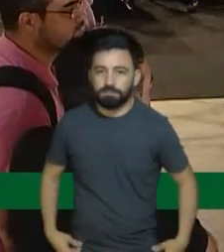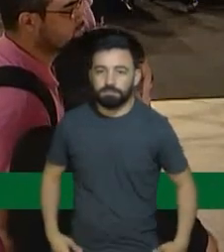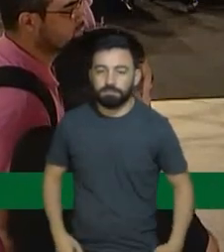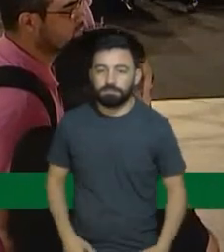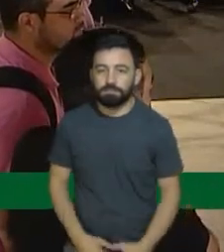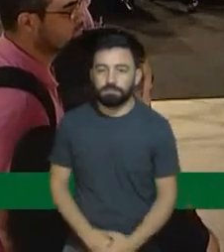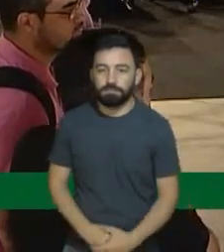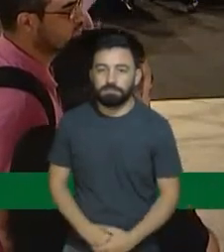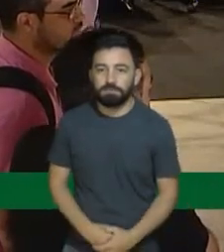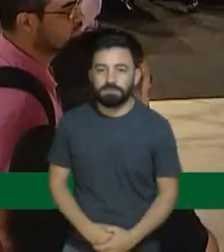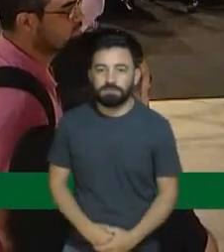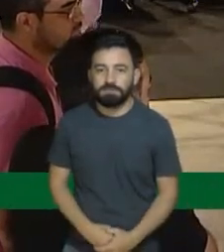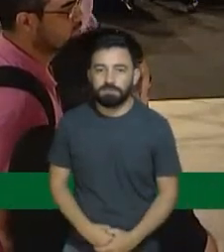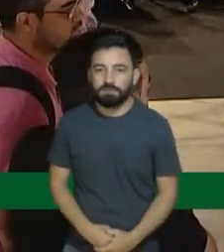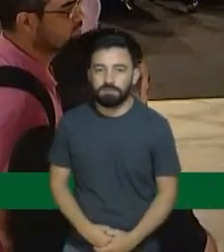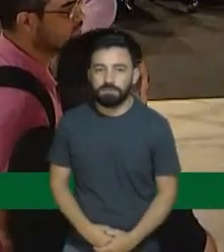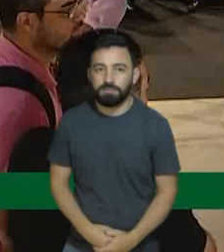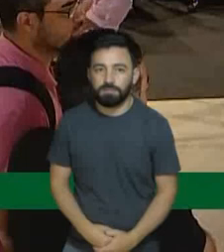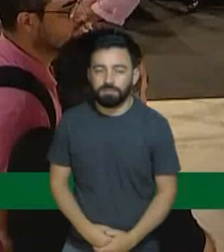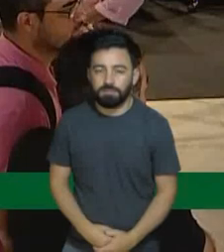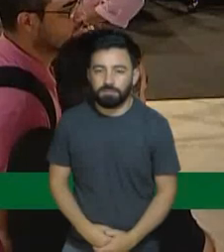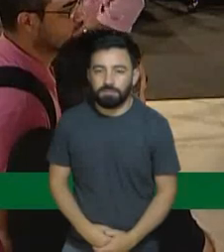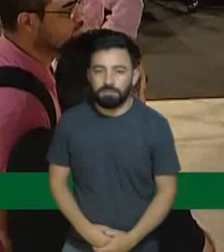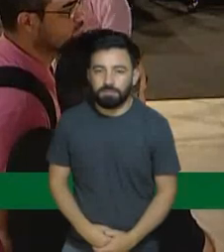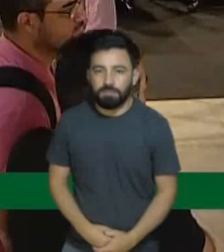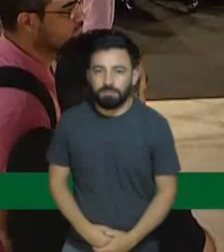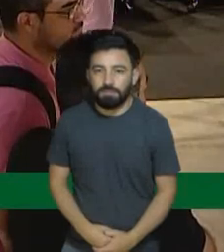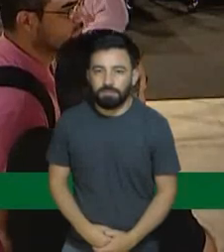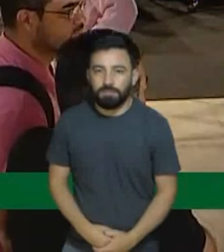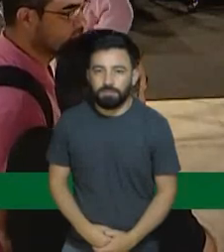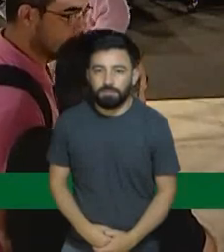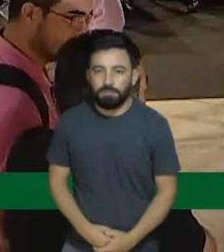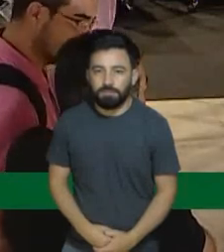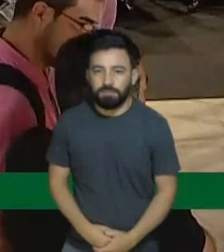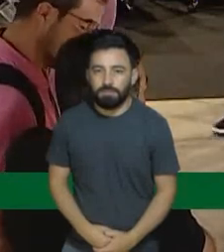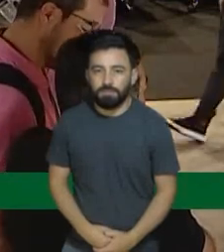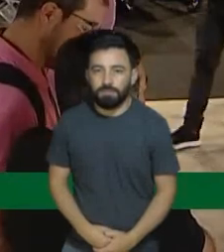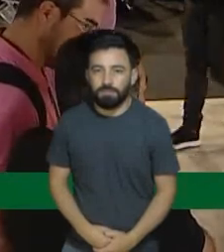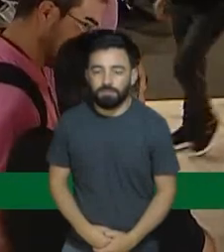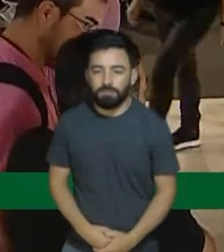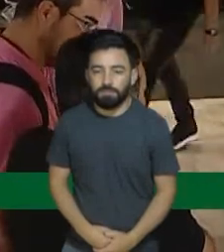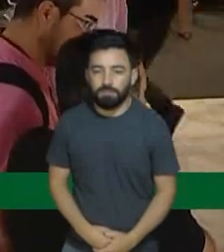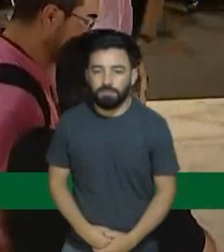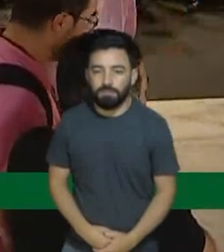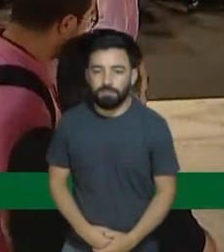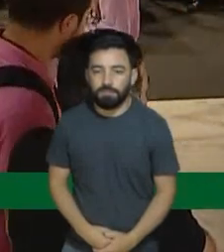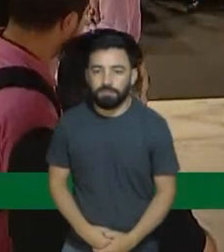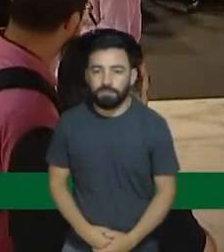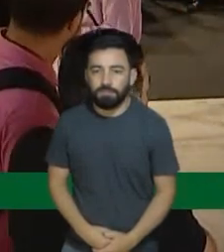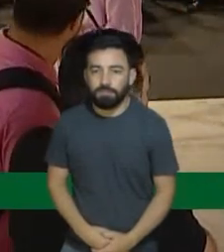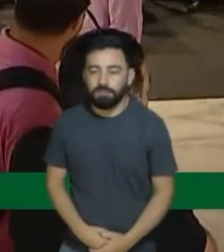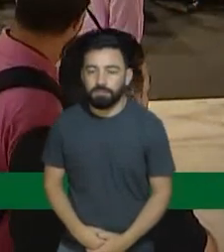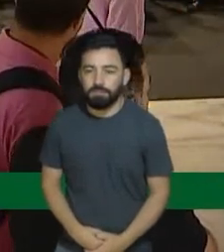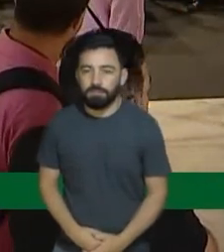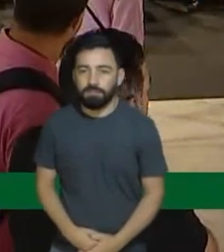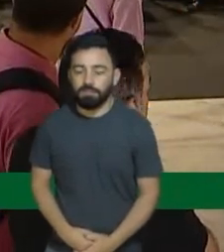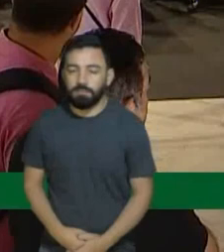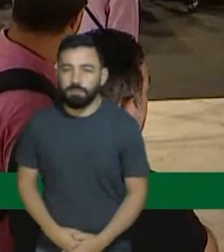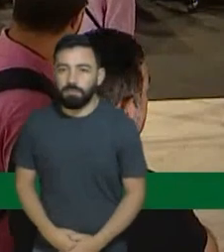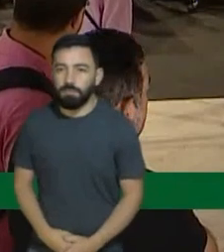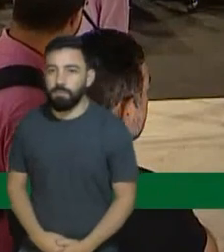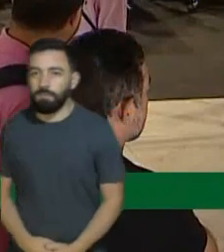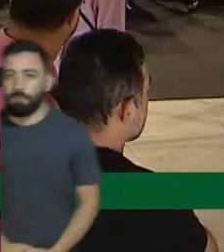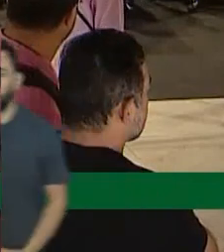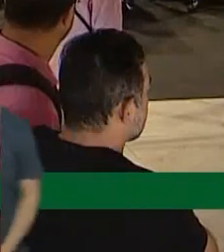chamo Alice e tenho 8 anos e estou aqui internada no hospital e hoje temos uma missão muito especial mostrar PR